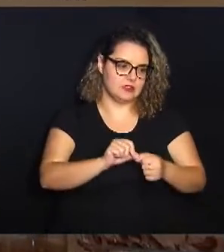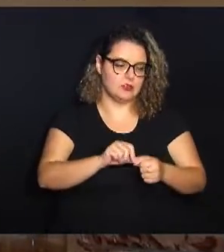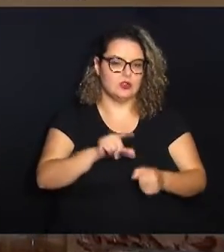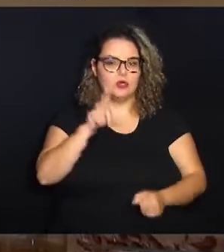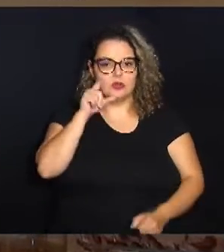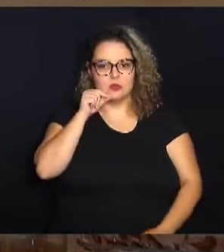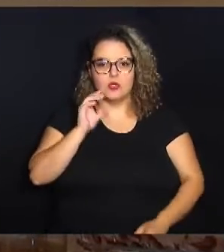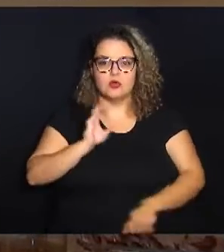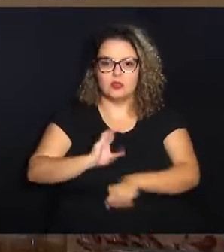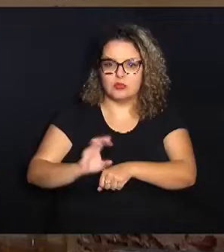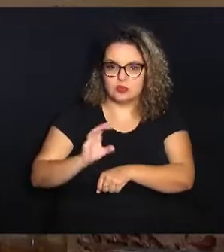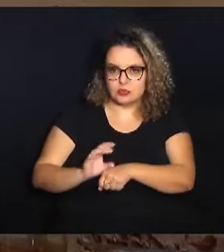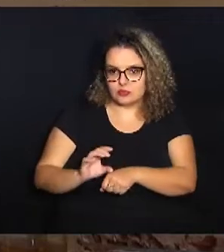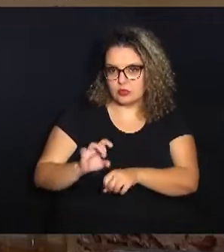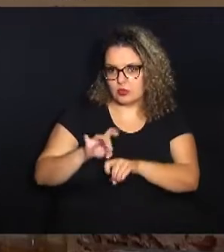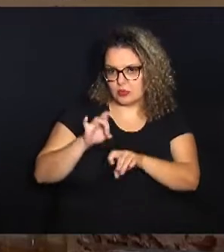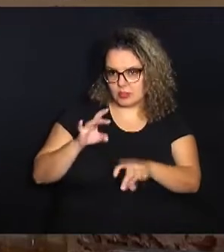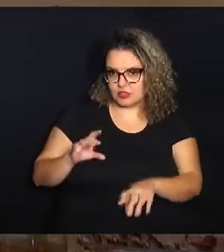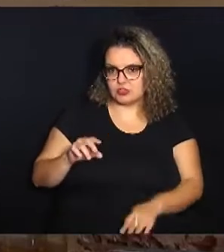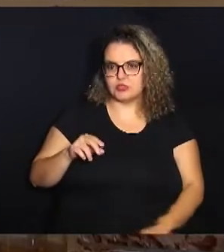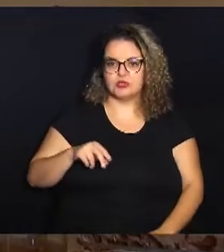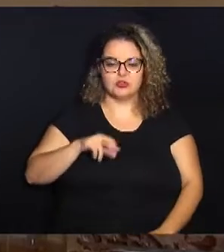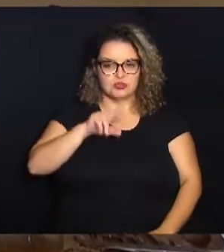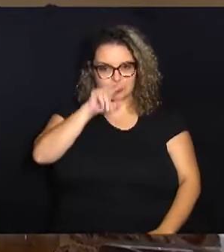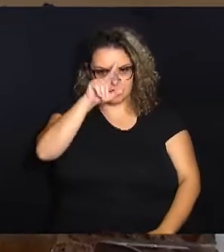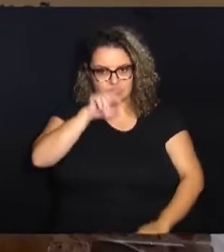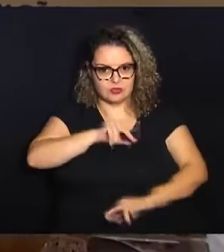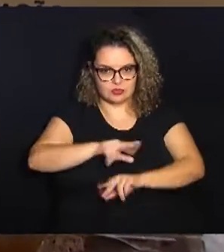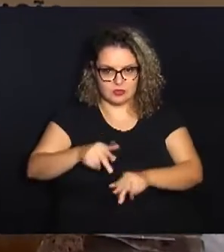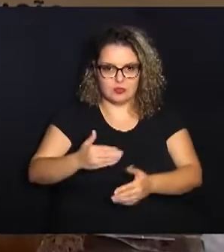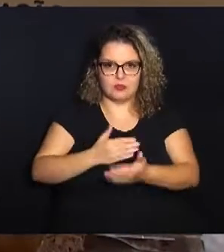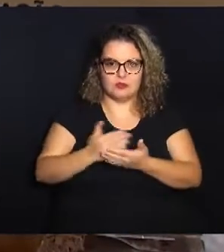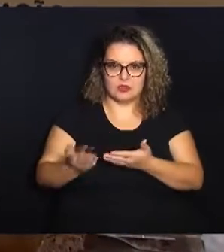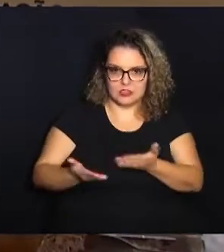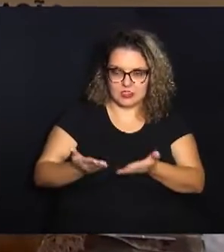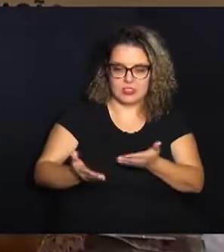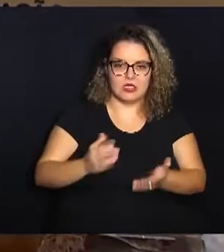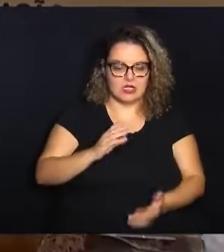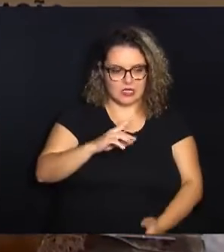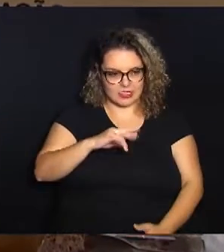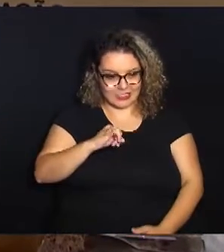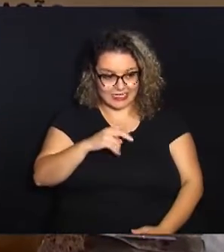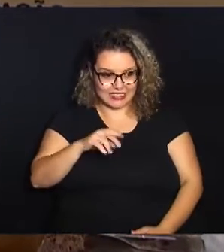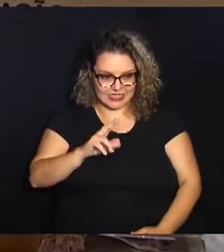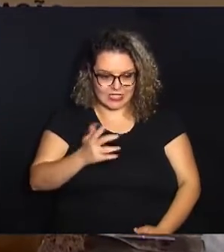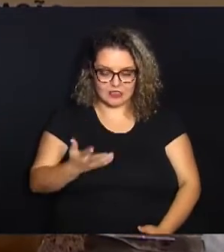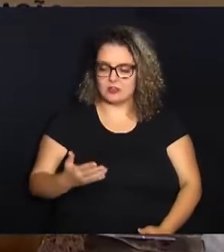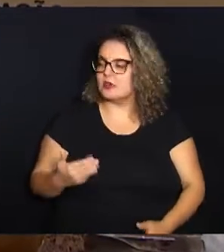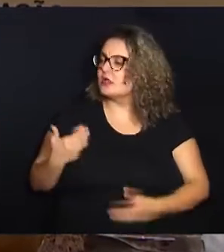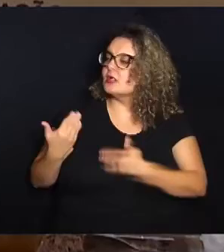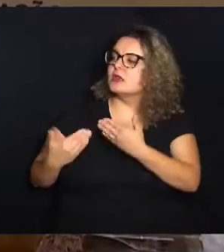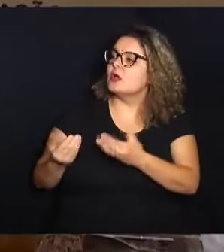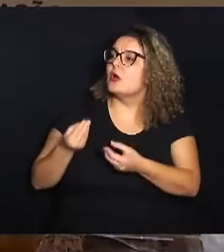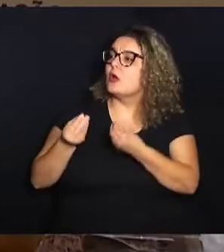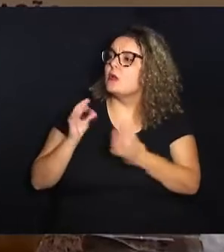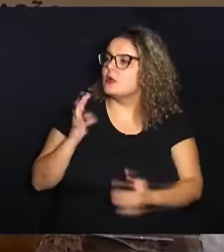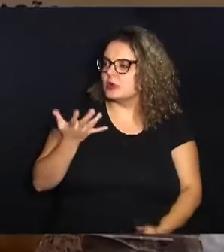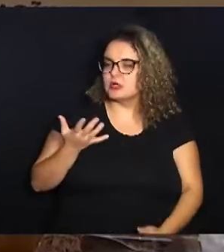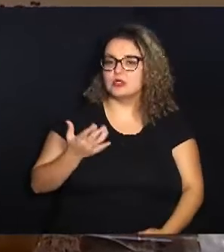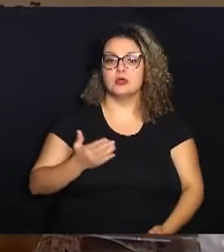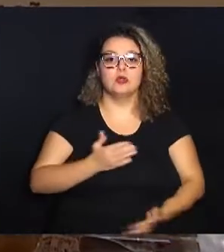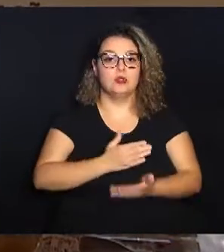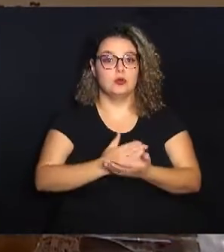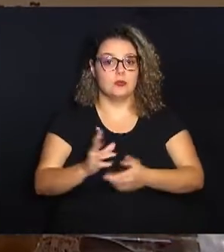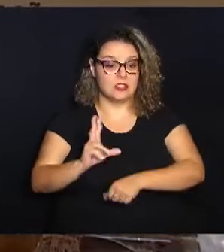de criação online de insetos e comecei a criar os insetos então. E a partir disso, como foi? Eu comecei a criar